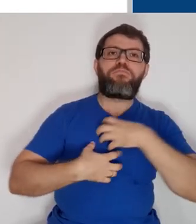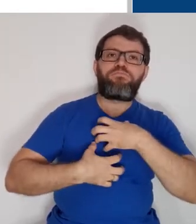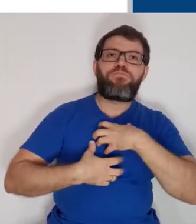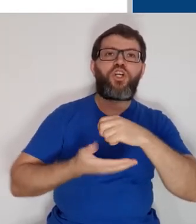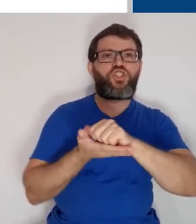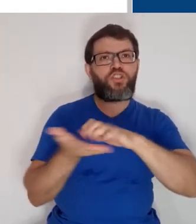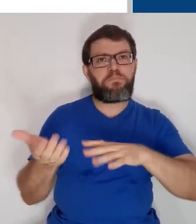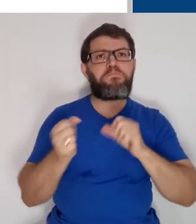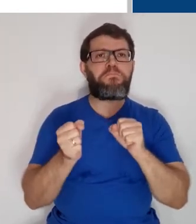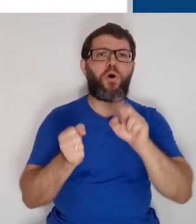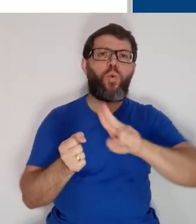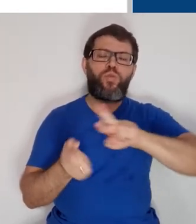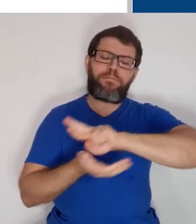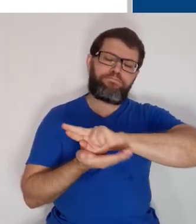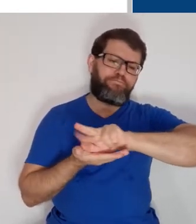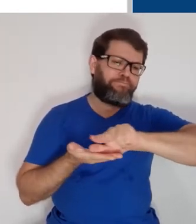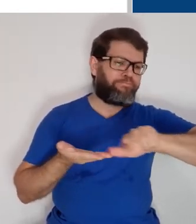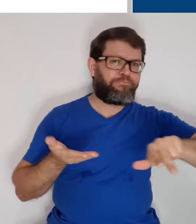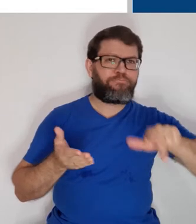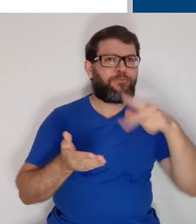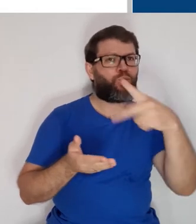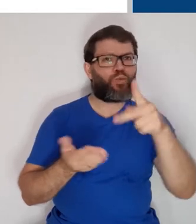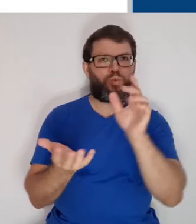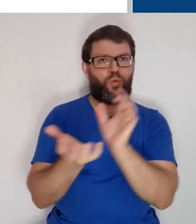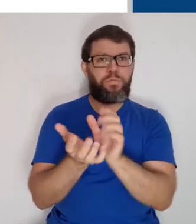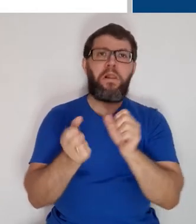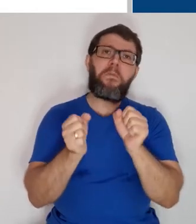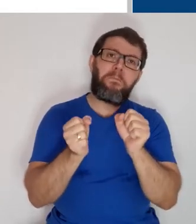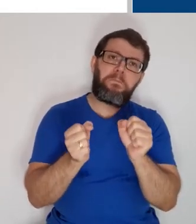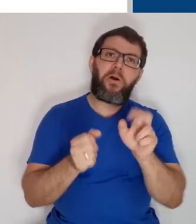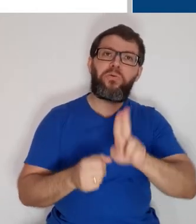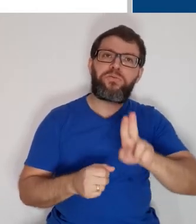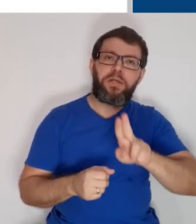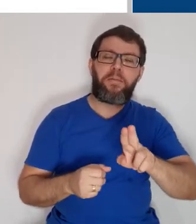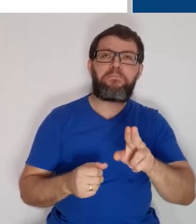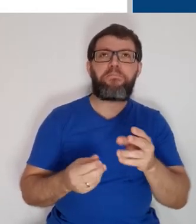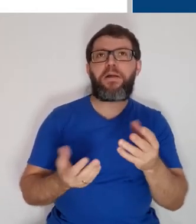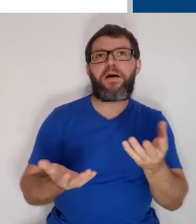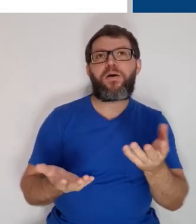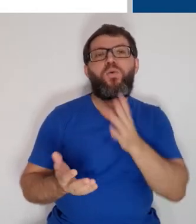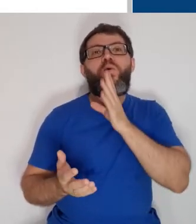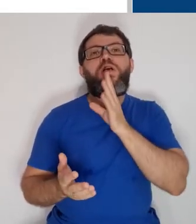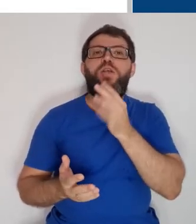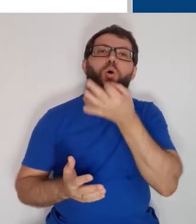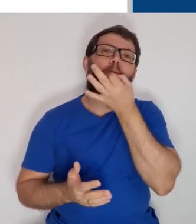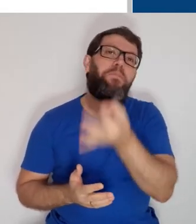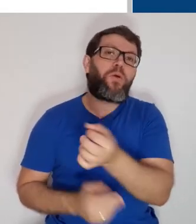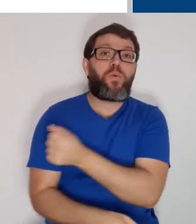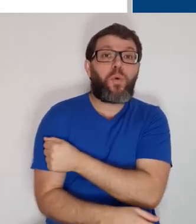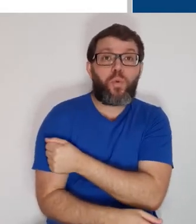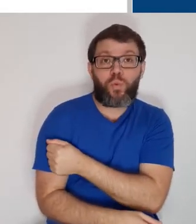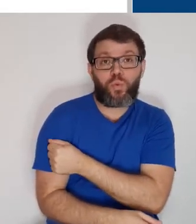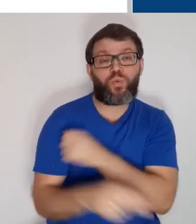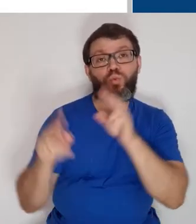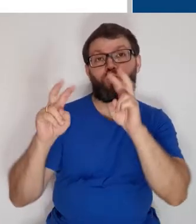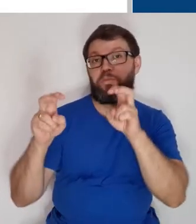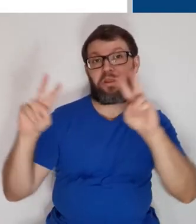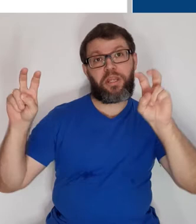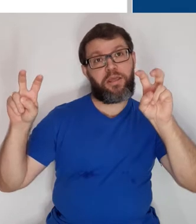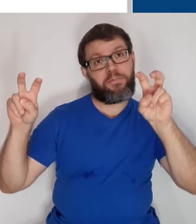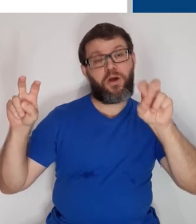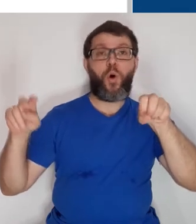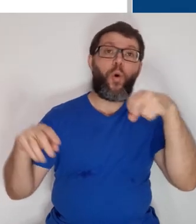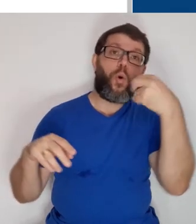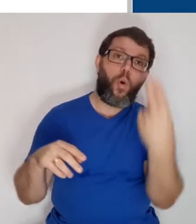que pode ter usos diversos na sua turma elas podem ser utilizadas para conhecer opinião dos alunos sobre algum